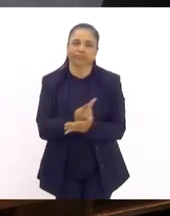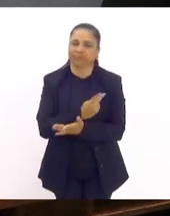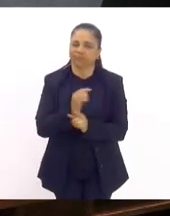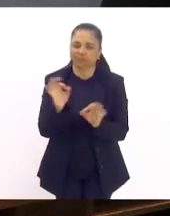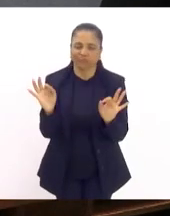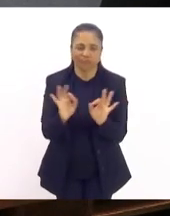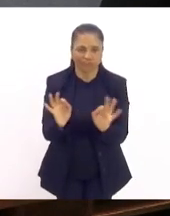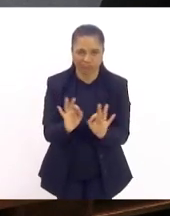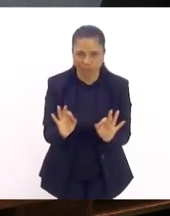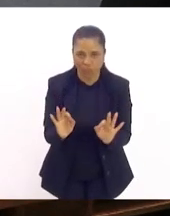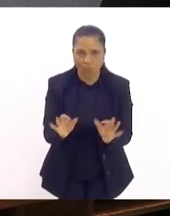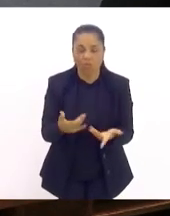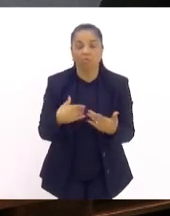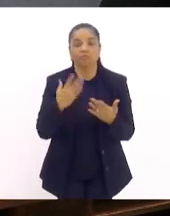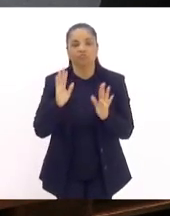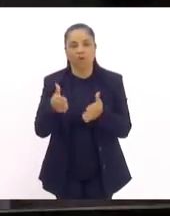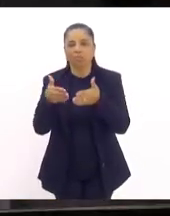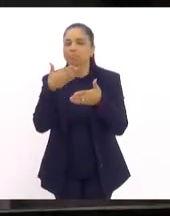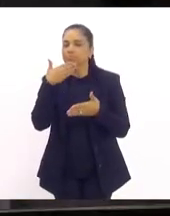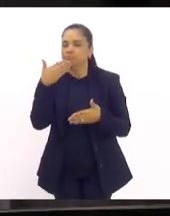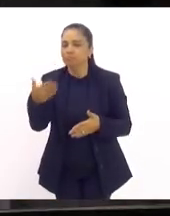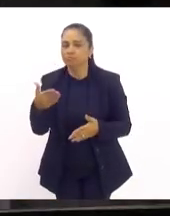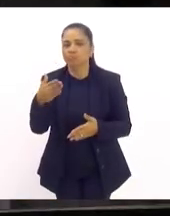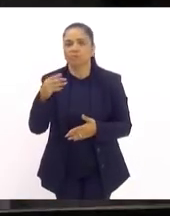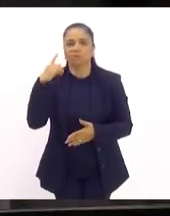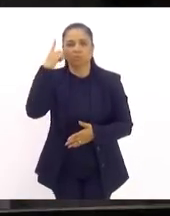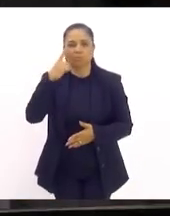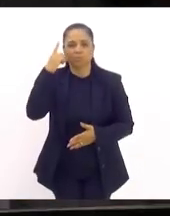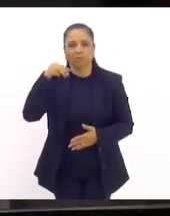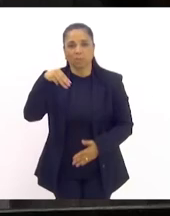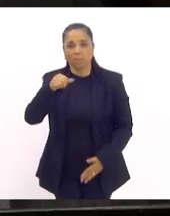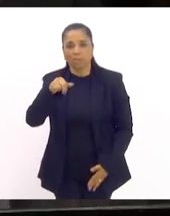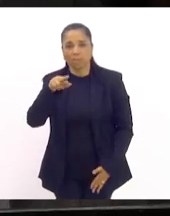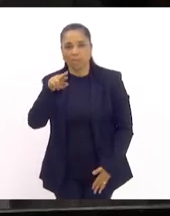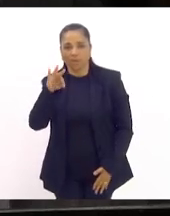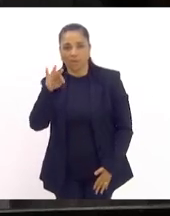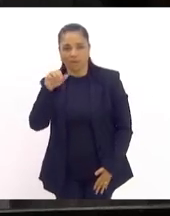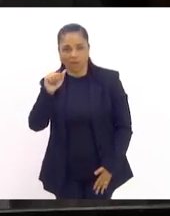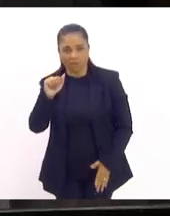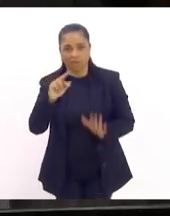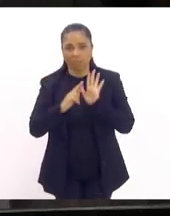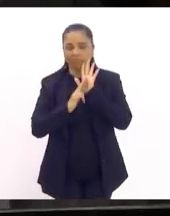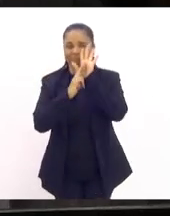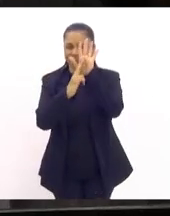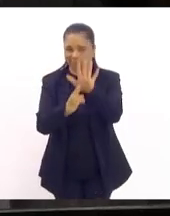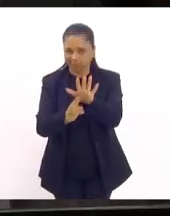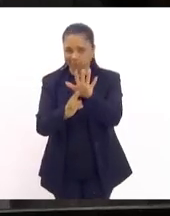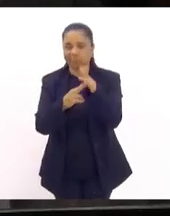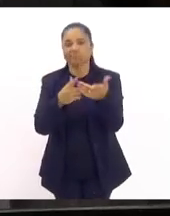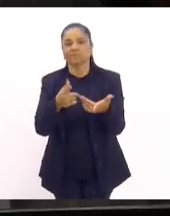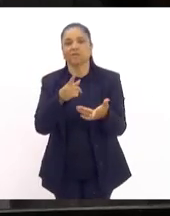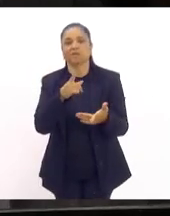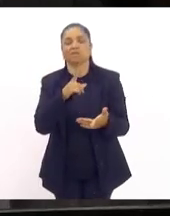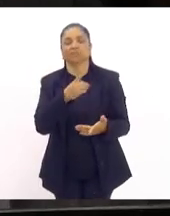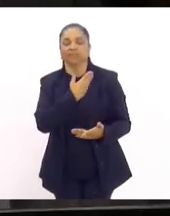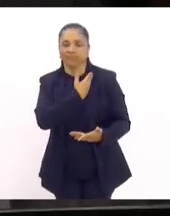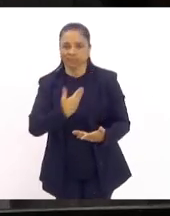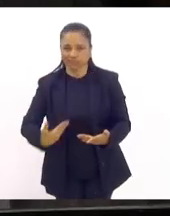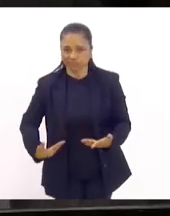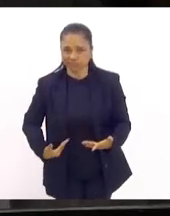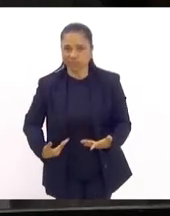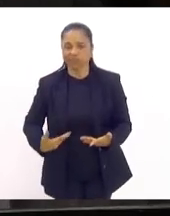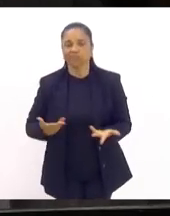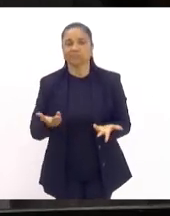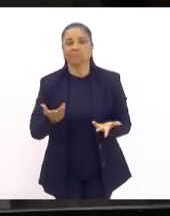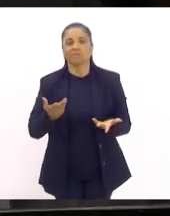a deputada Marta Rocha, nossa digna representante da Comissão de Serviços Públicos, que